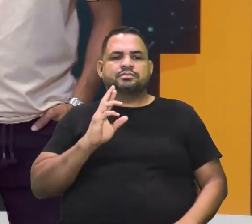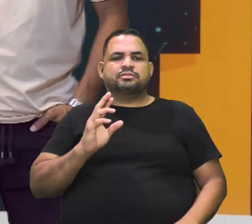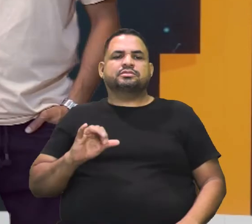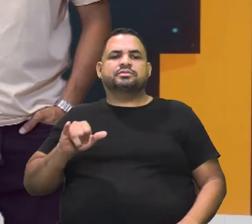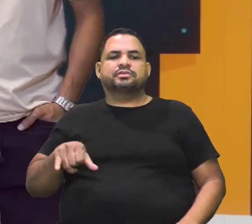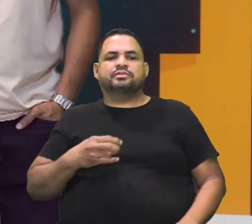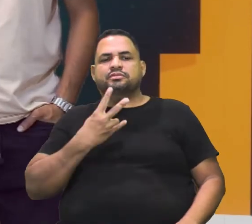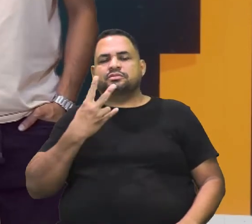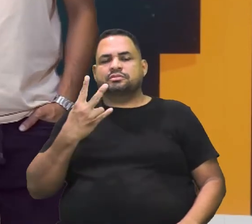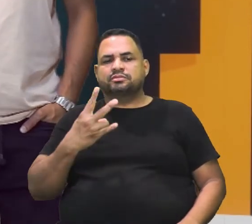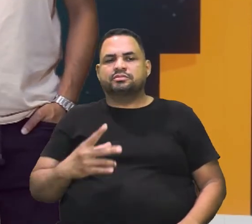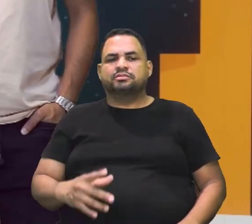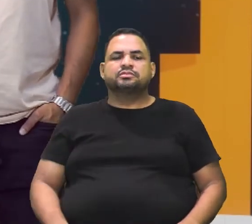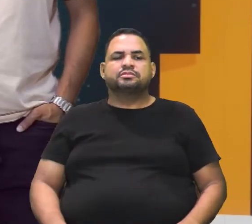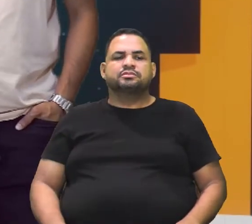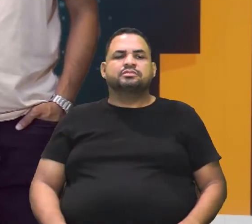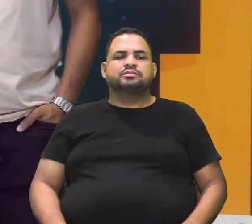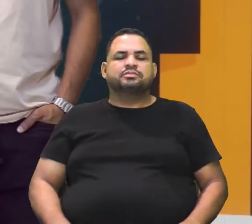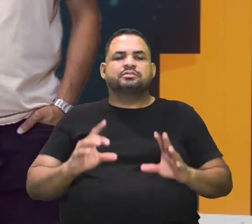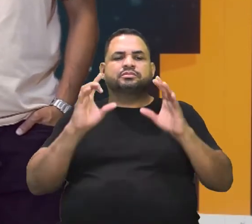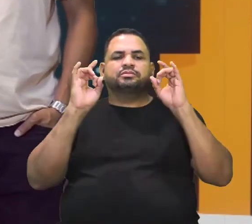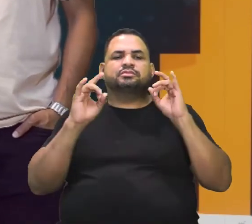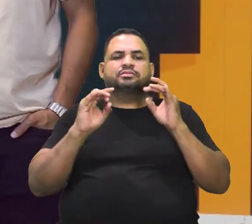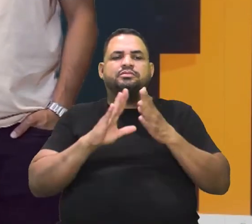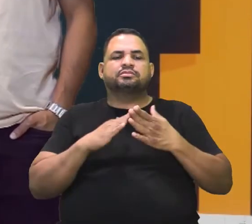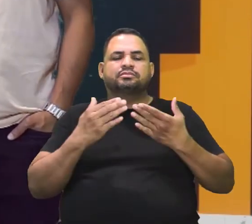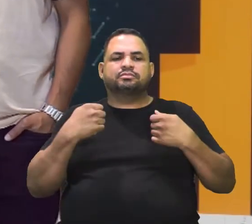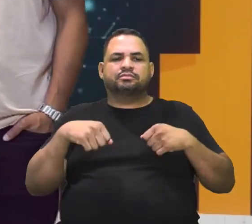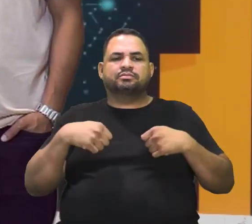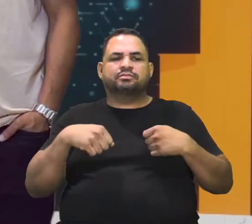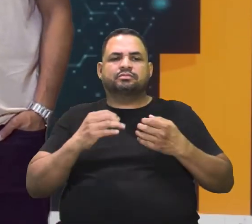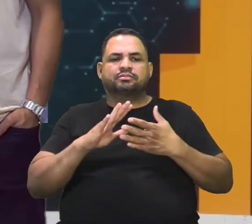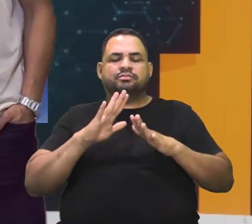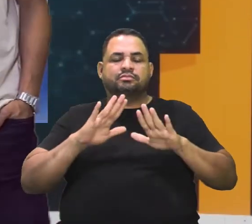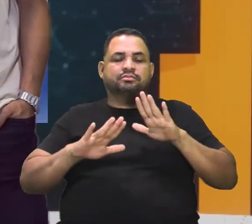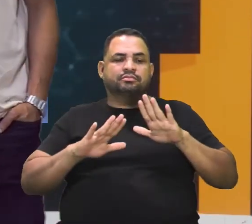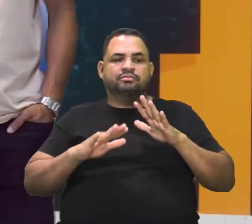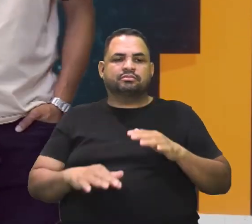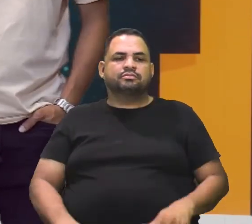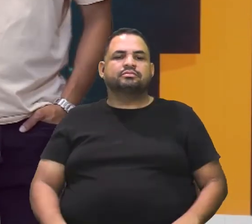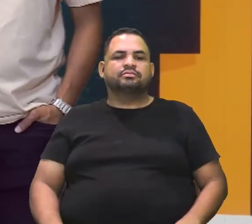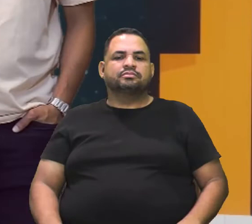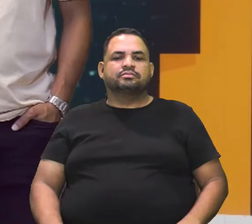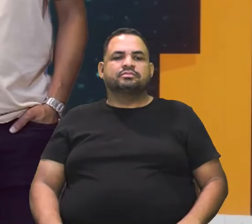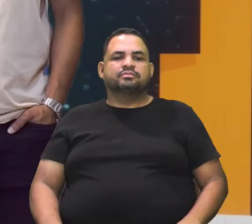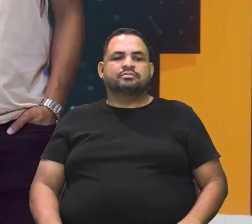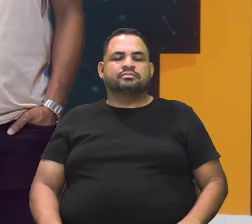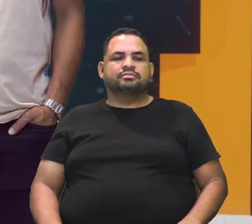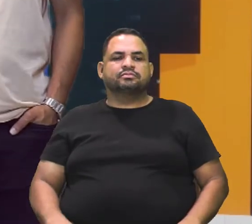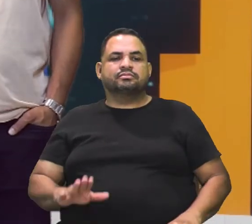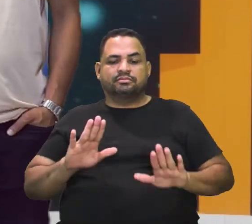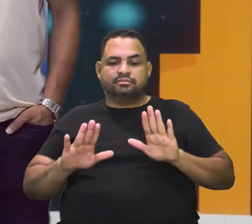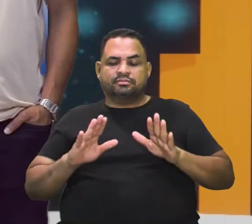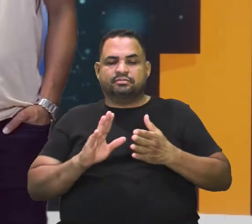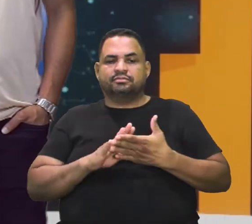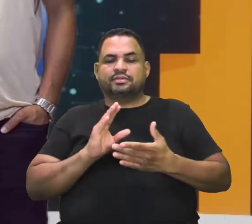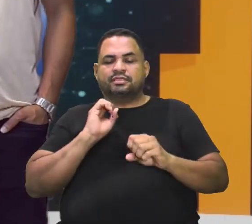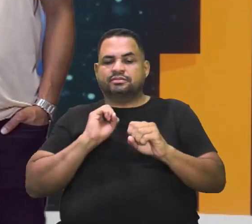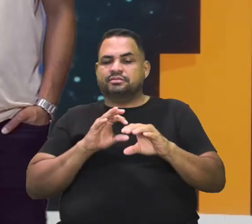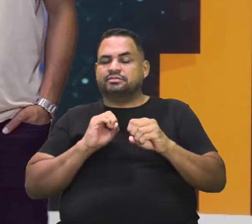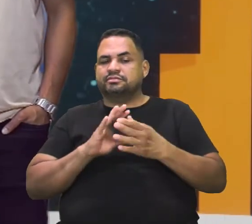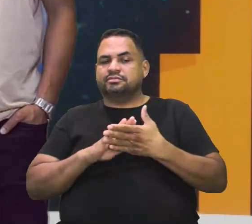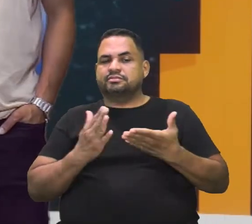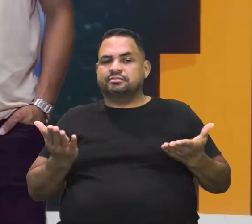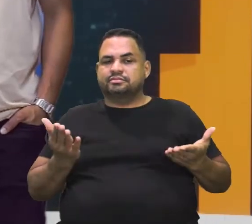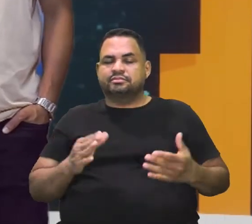aproveita 2. Só 2. Né? Então, assim, esses detalhezinhos que é preciso ter cuidado, tá bom? E a gente está aqui para isso, para te ensinar esses cuidados